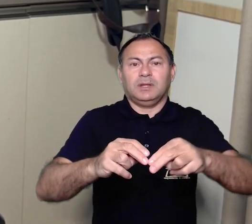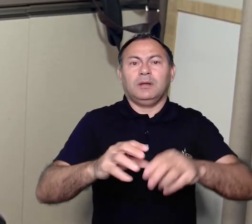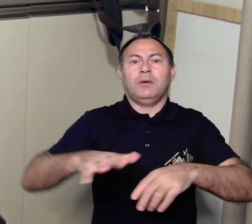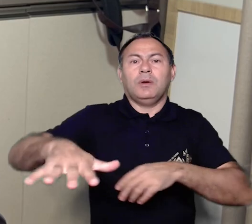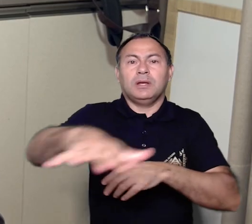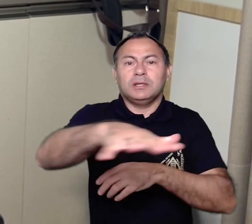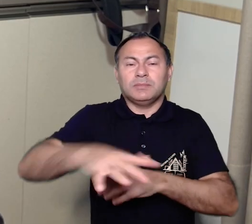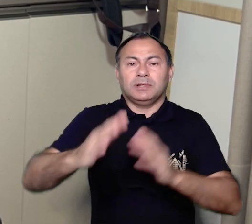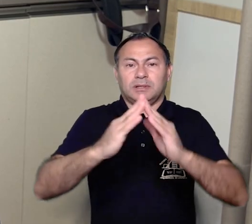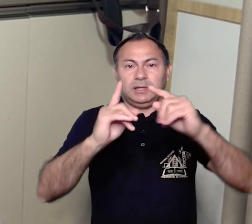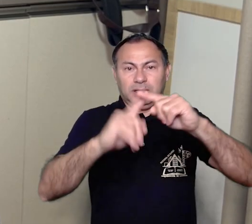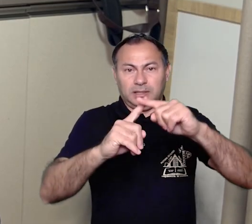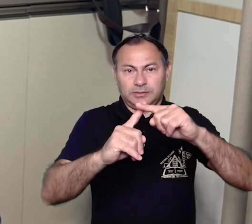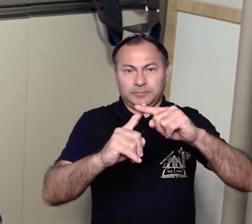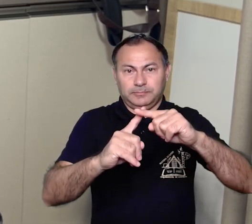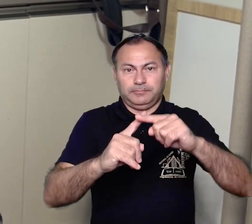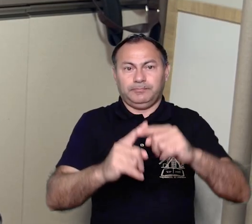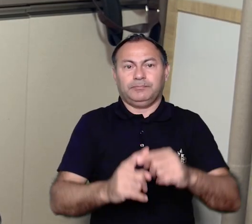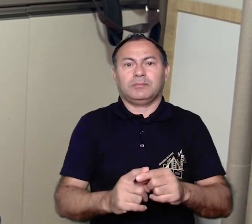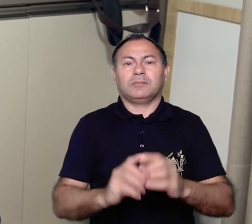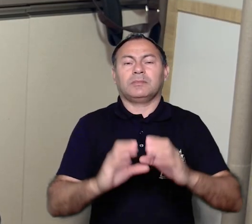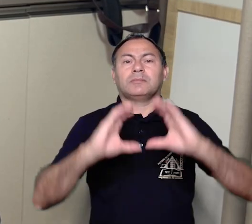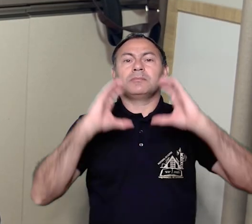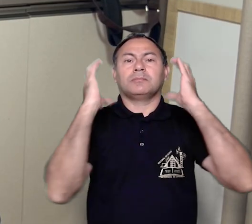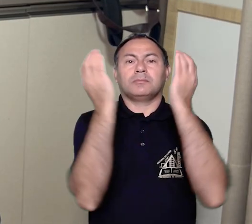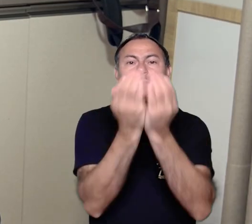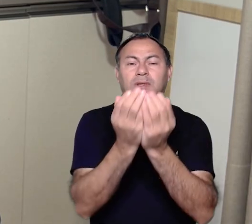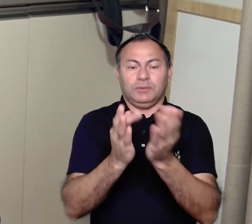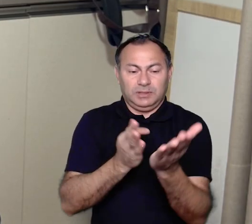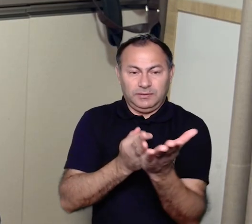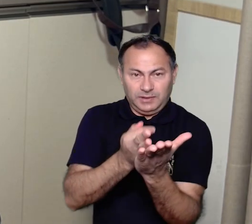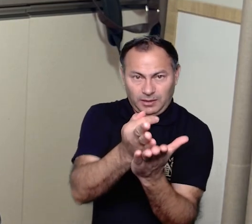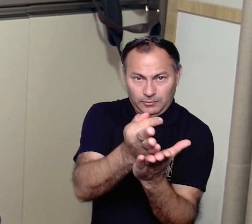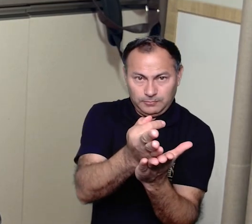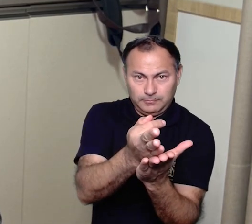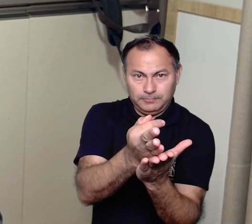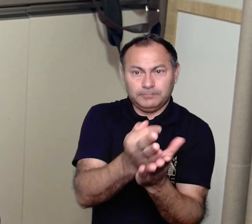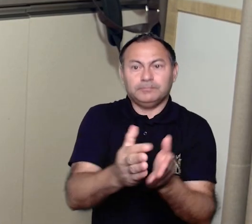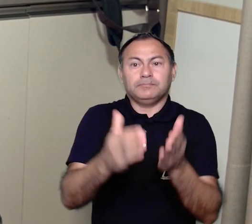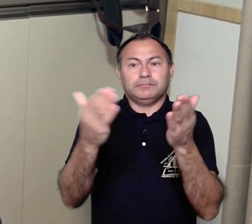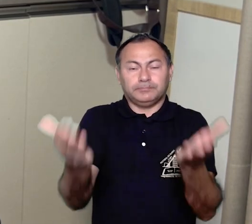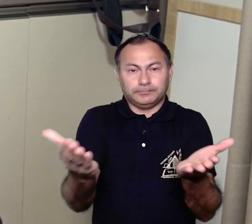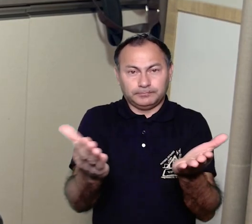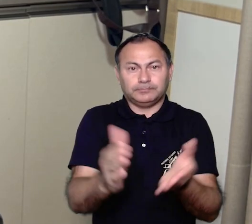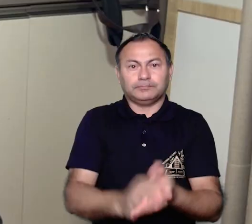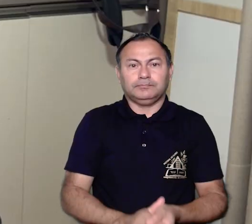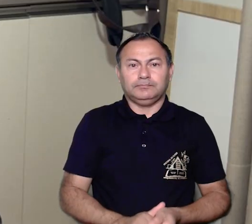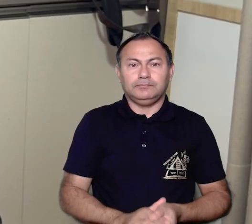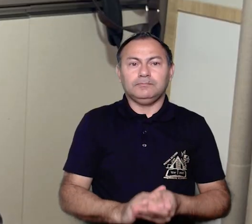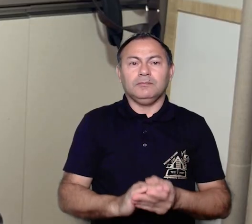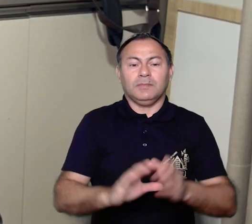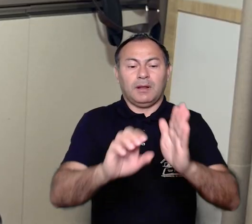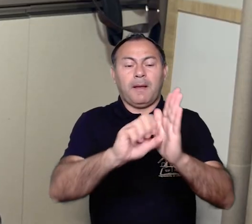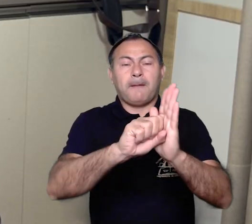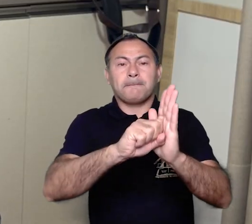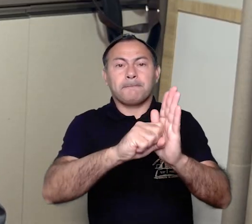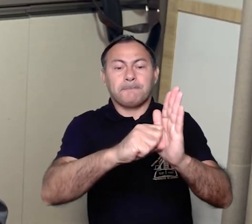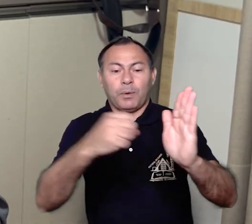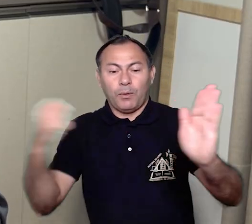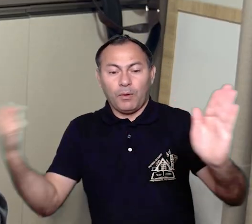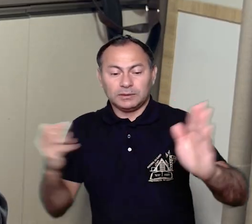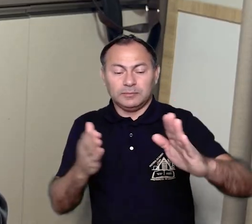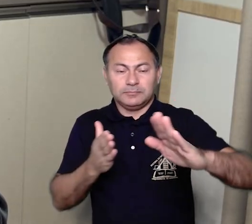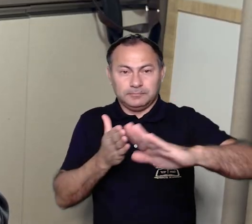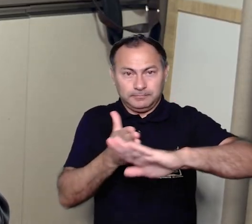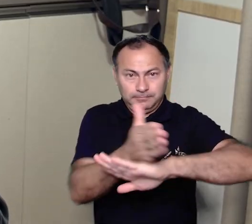o espaço da igreja com a comunidade dos fiéis. Então, a porta